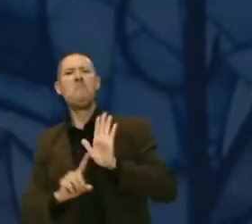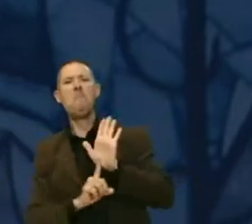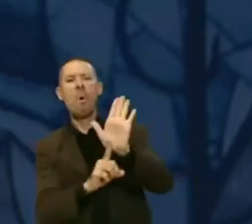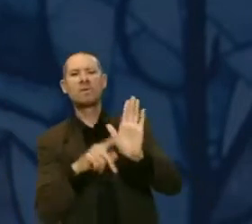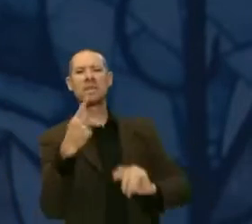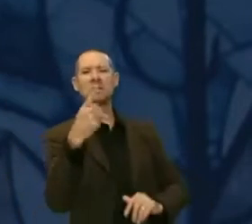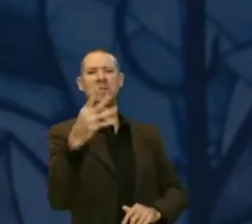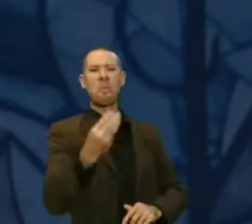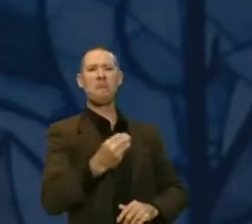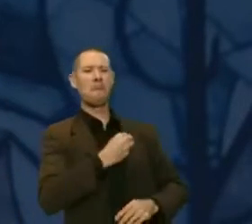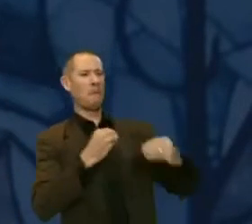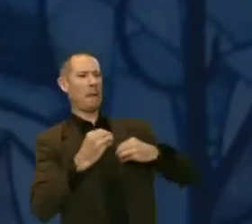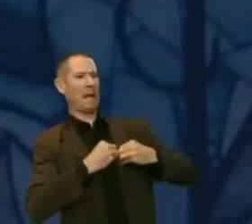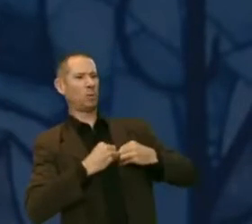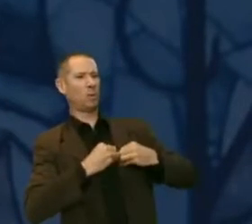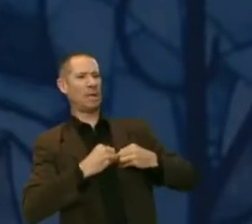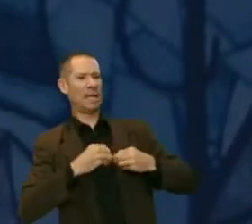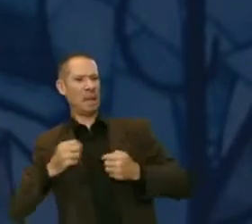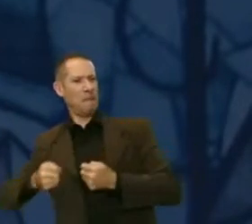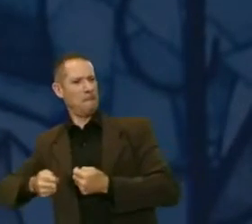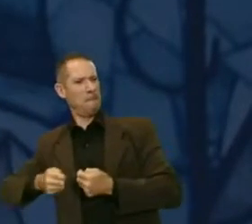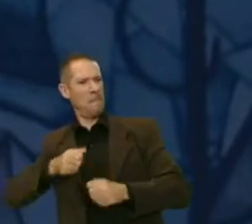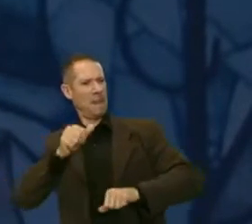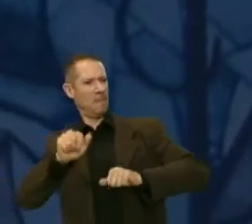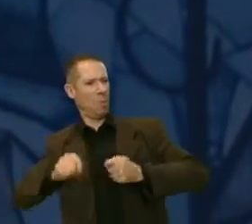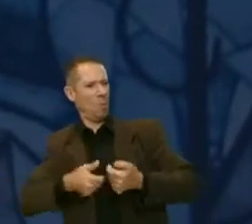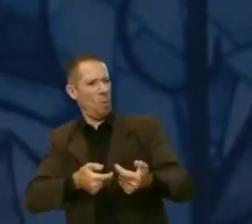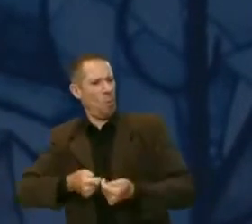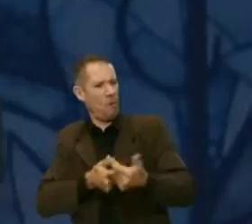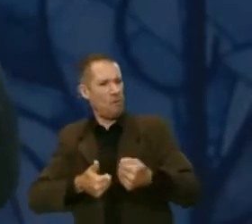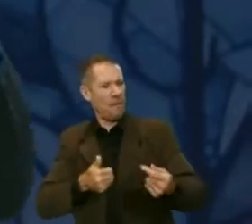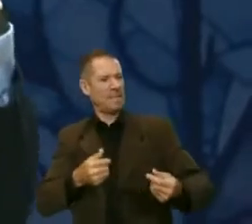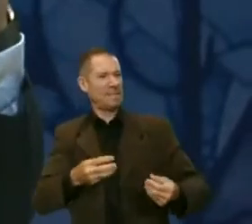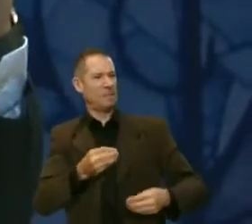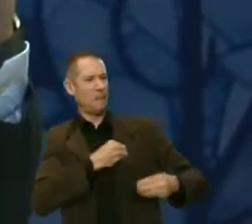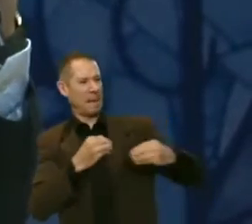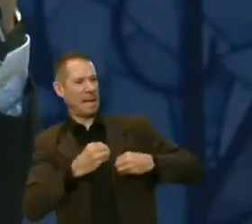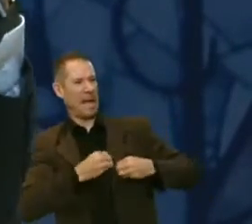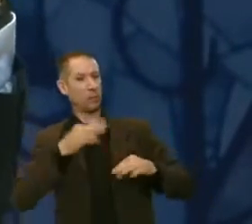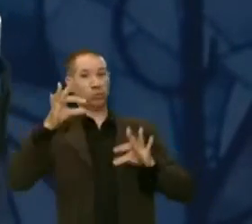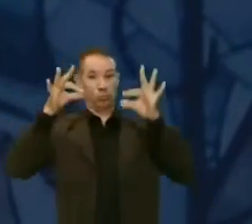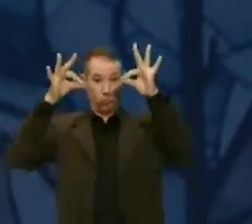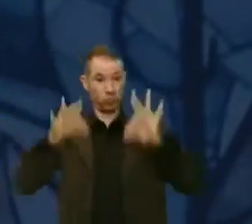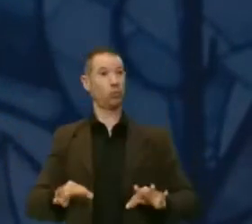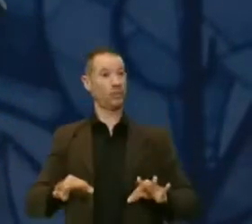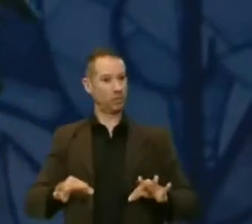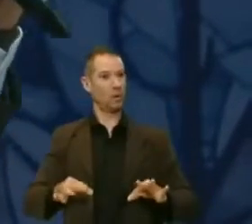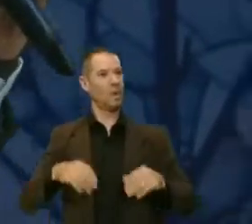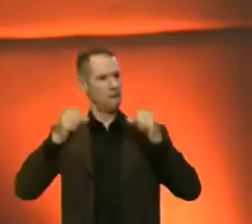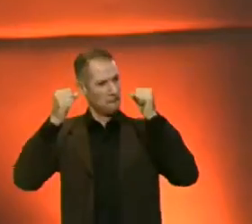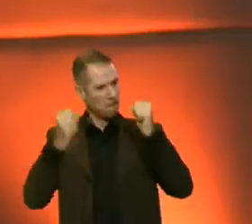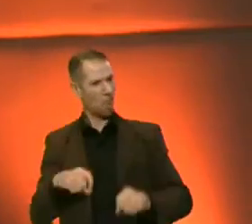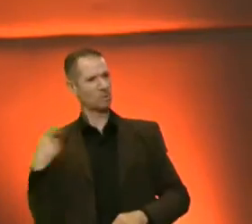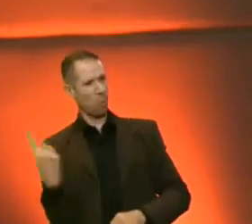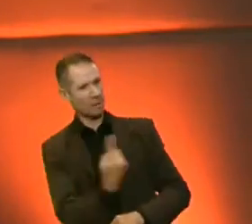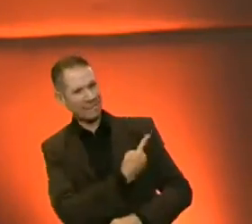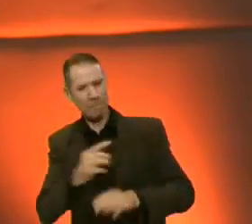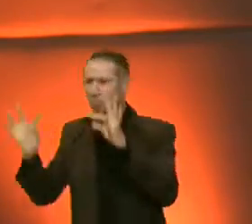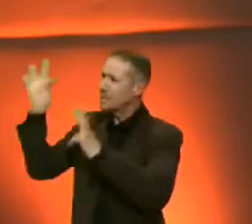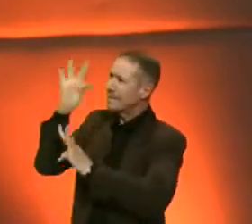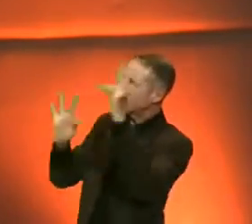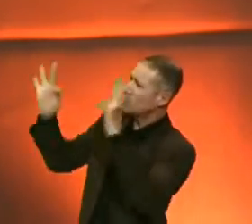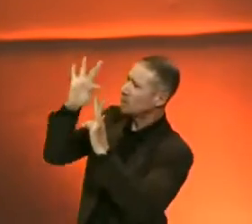Deus. Nós podemos pregar a palavra. Nós podemos anunciar o Evangelho. Nós podemos